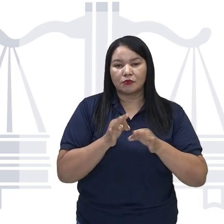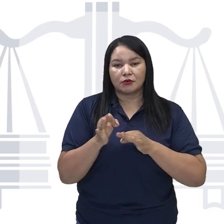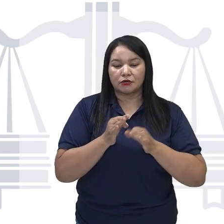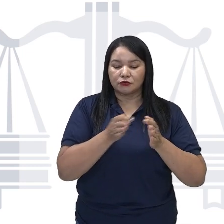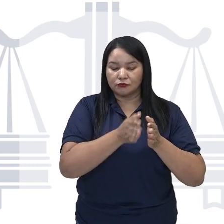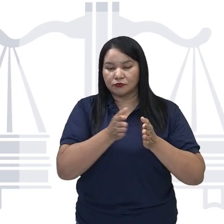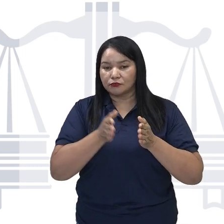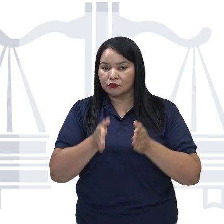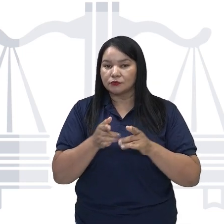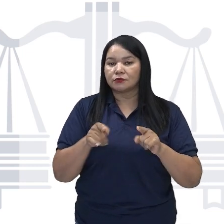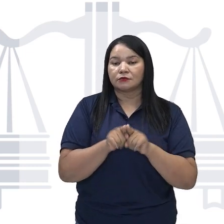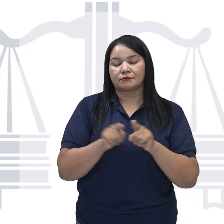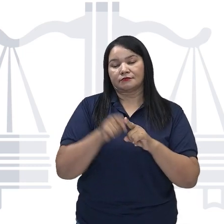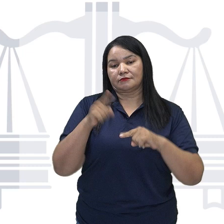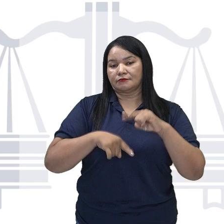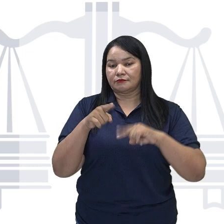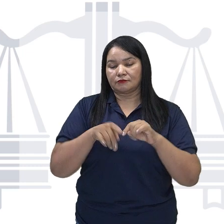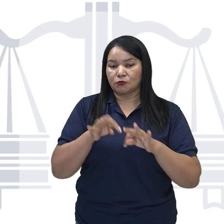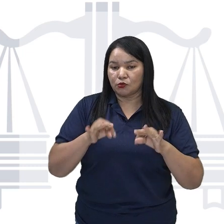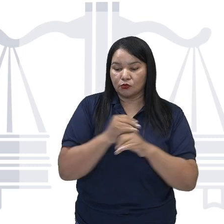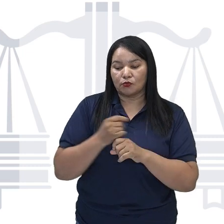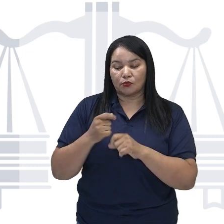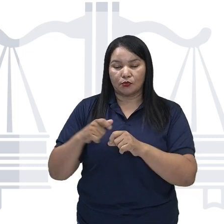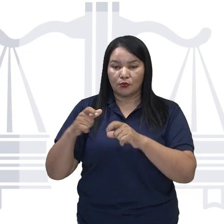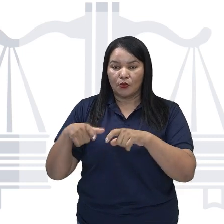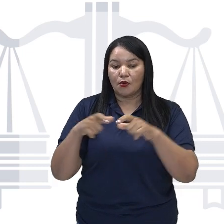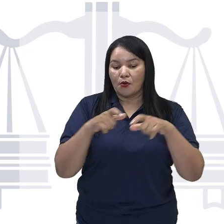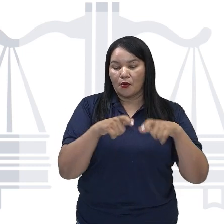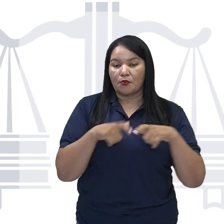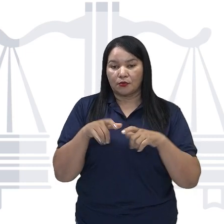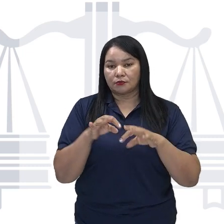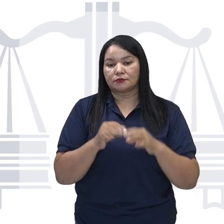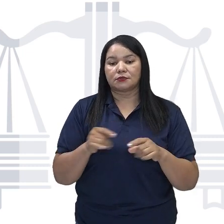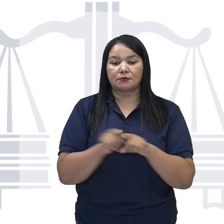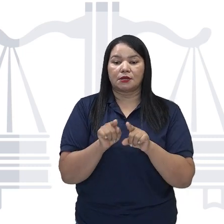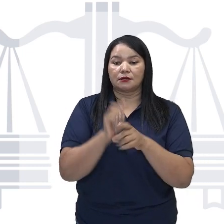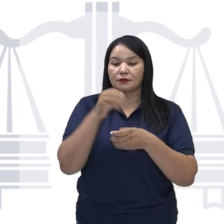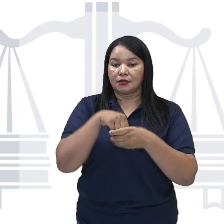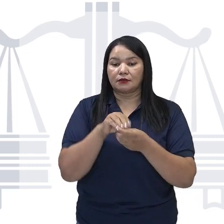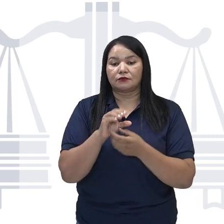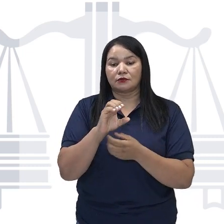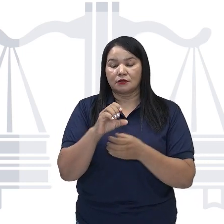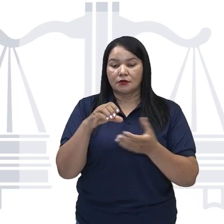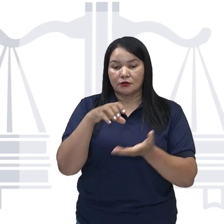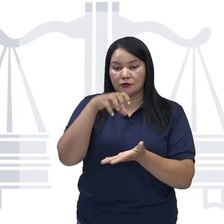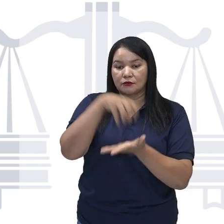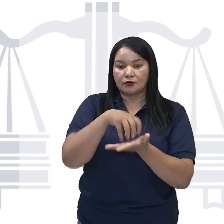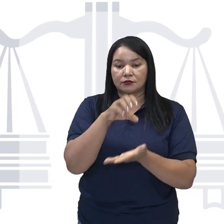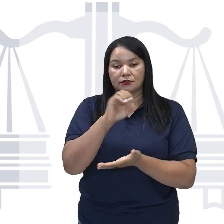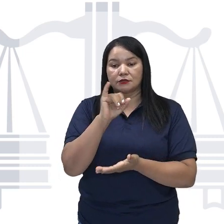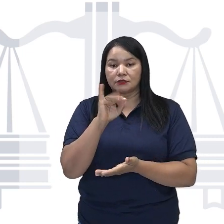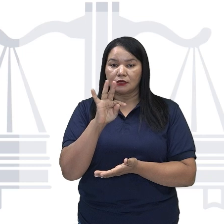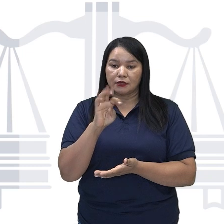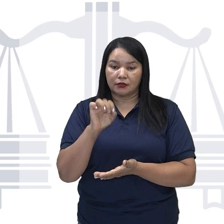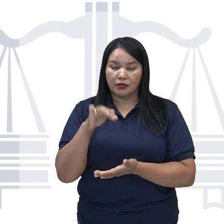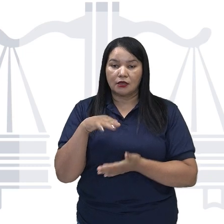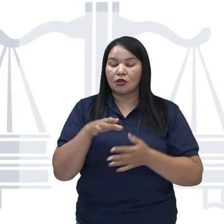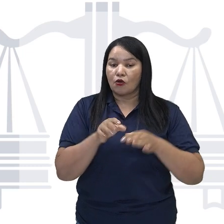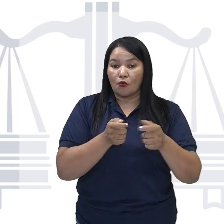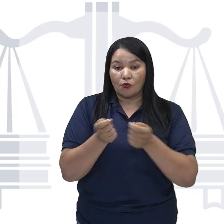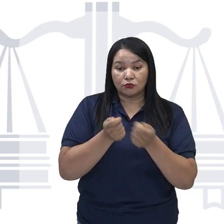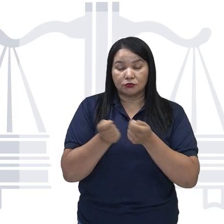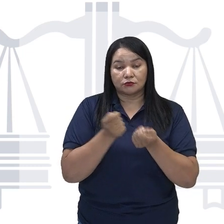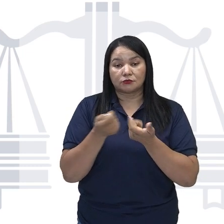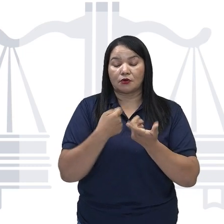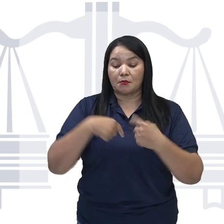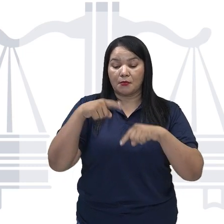da alocação desses recursos. E, por fim, dentro da CITEM, a gente também controla o remanejamento dos